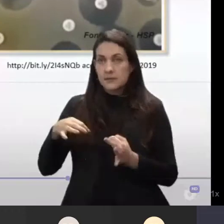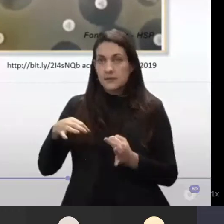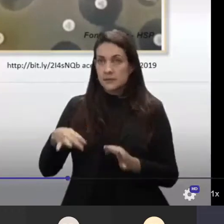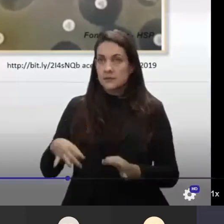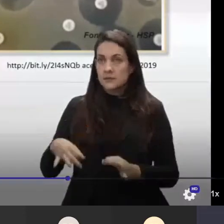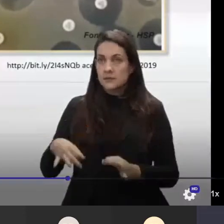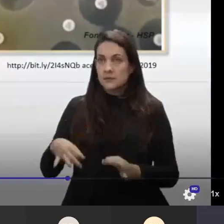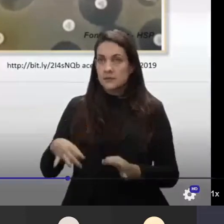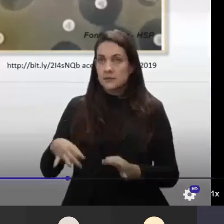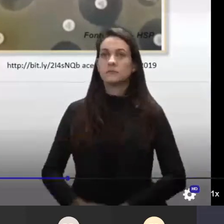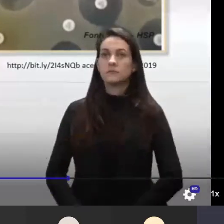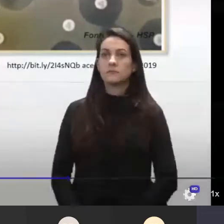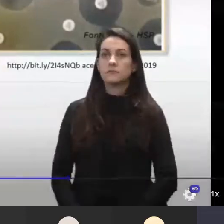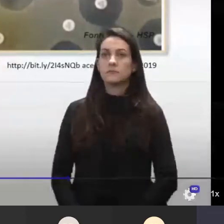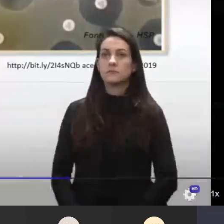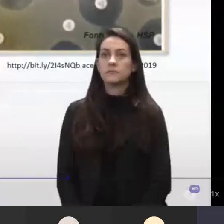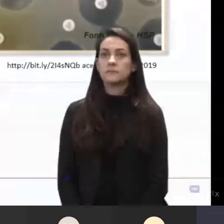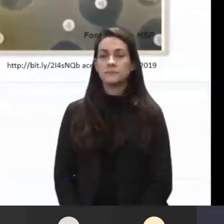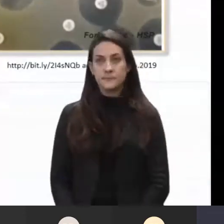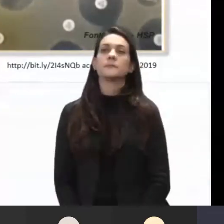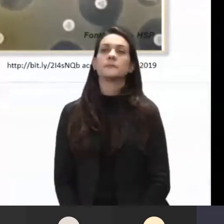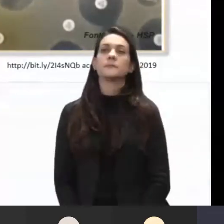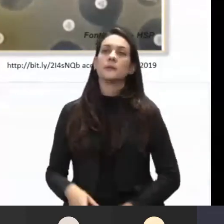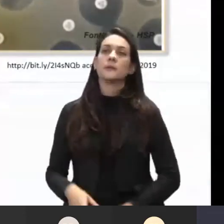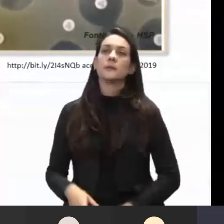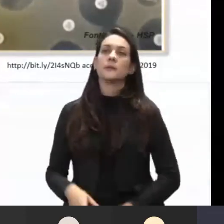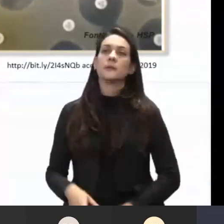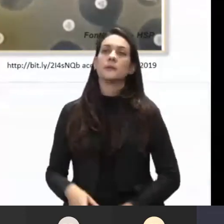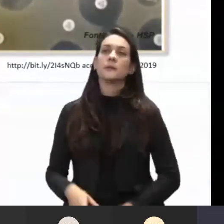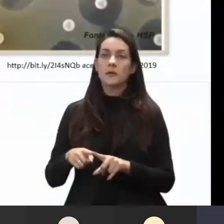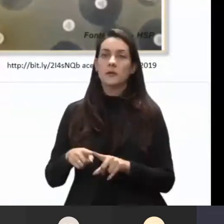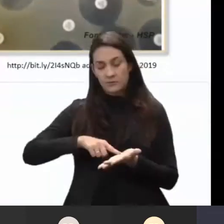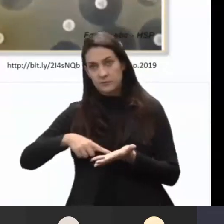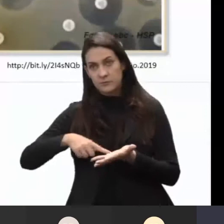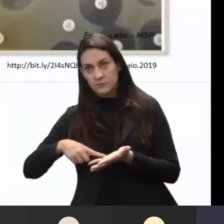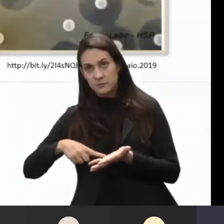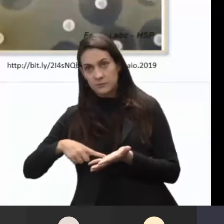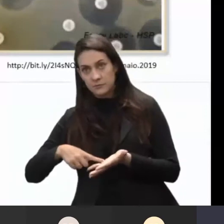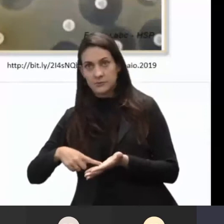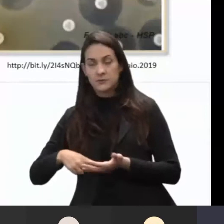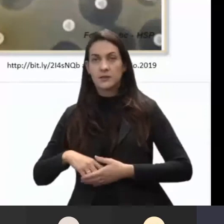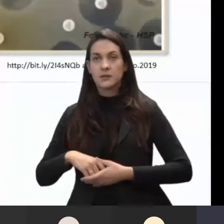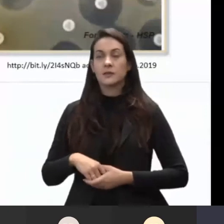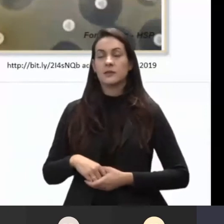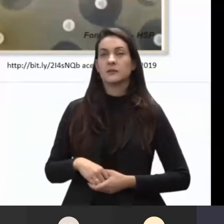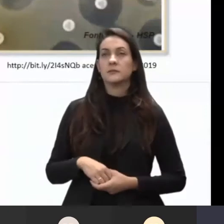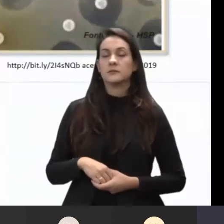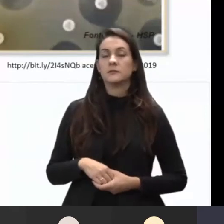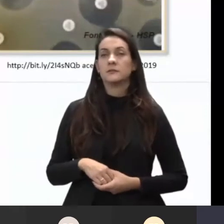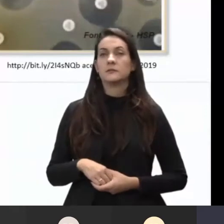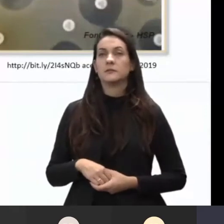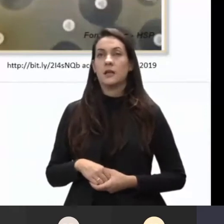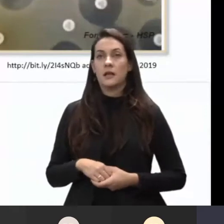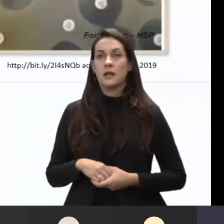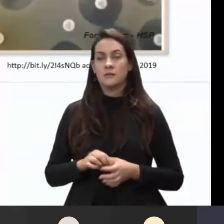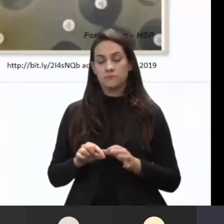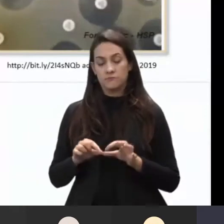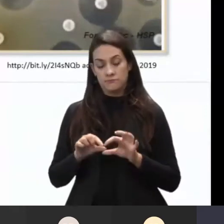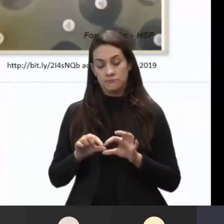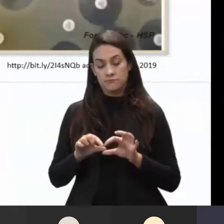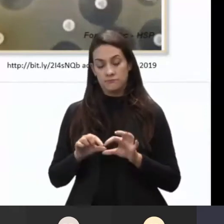mesma forma, se ele caiu num ponto e eu arrastei, o que acontece? Aonde ele caiu e eu arrastei, ele